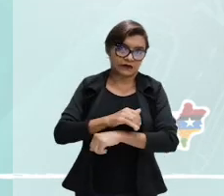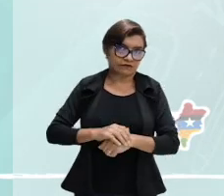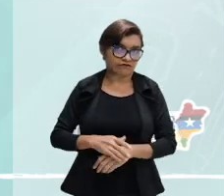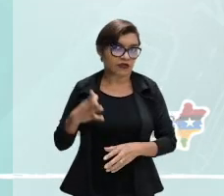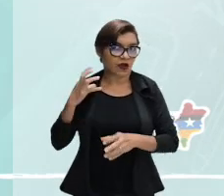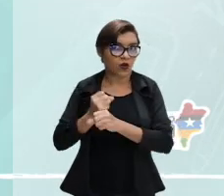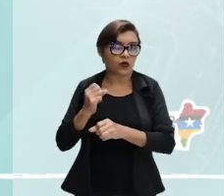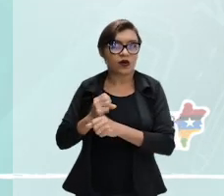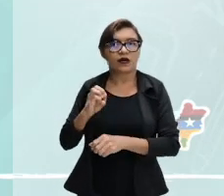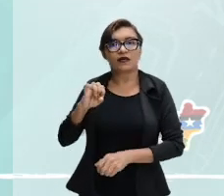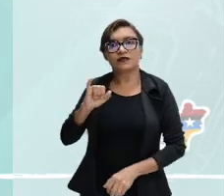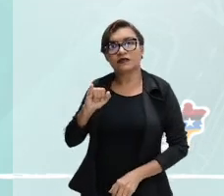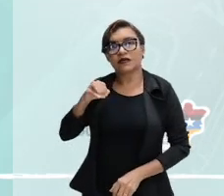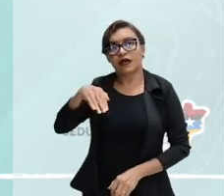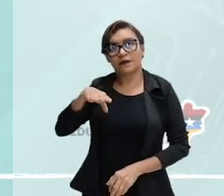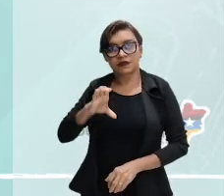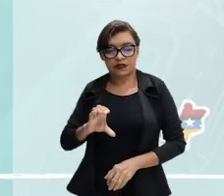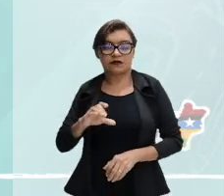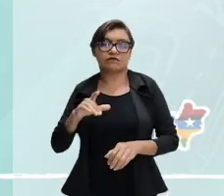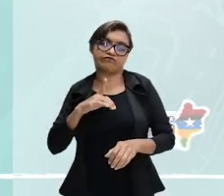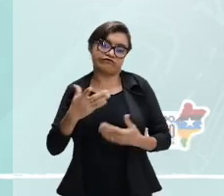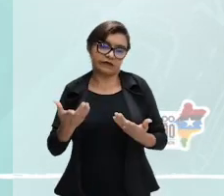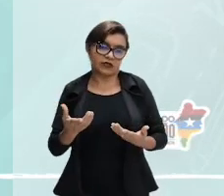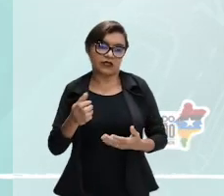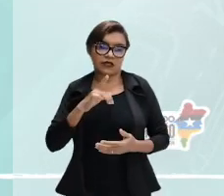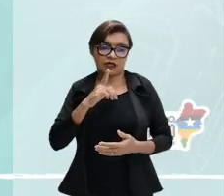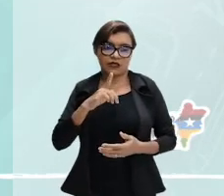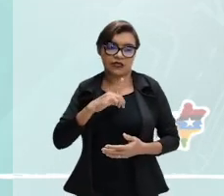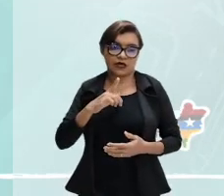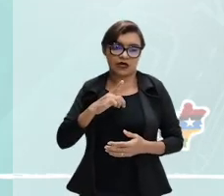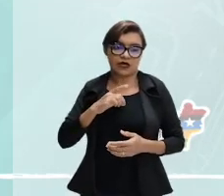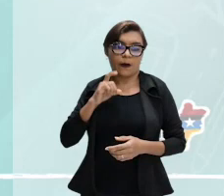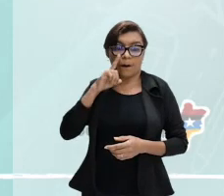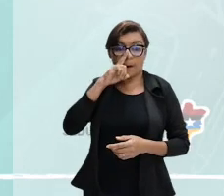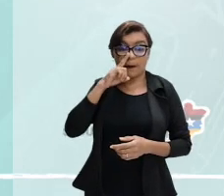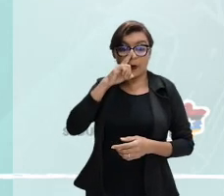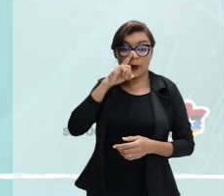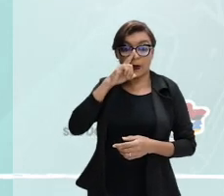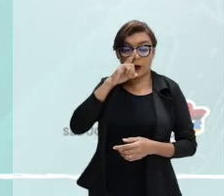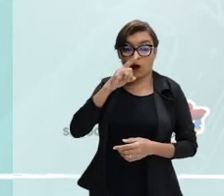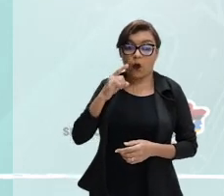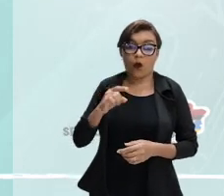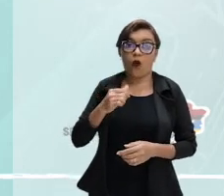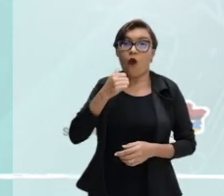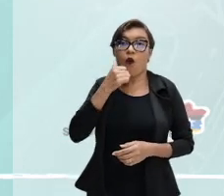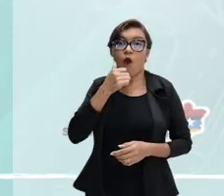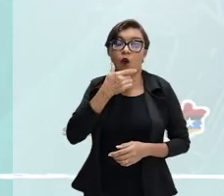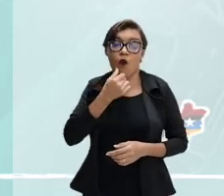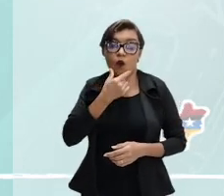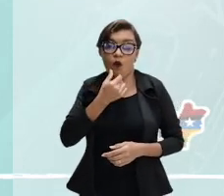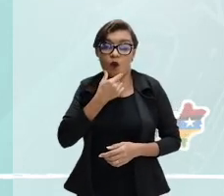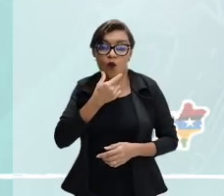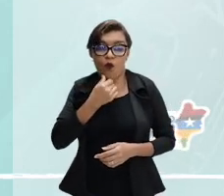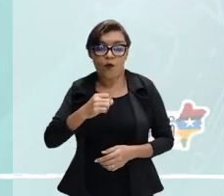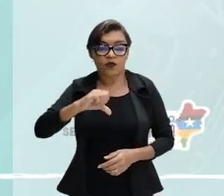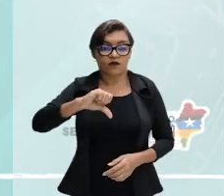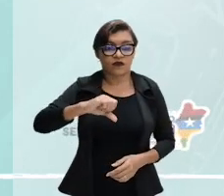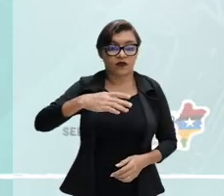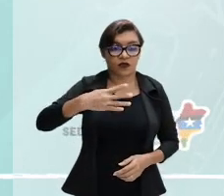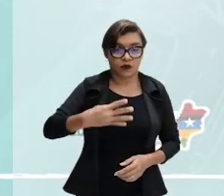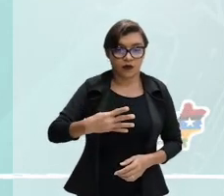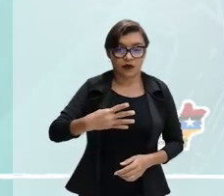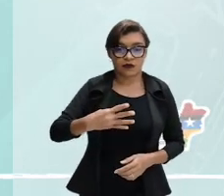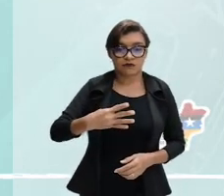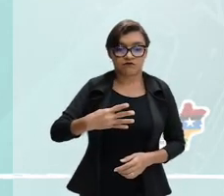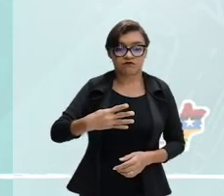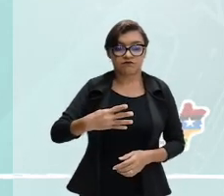Existem riscos metabólicos quando é maior do que 0,9, 90 centímetros no homem e 80 centímetros na